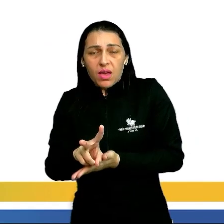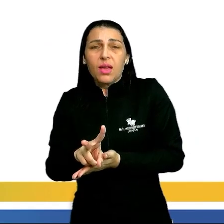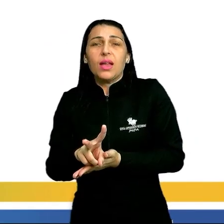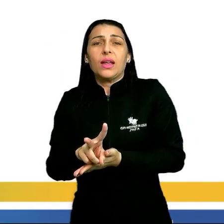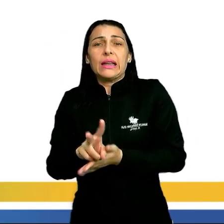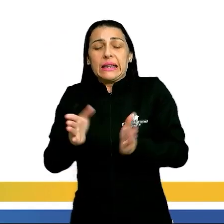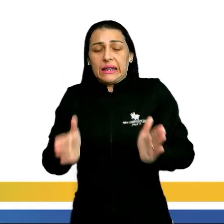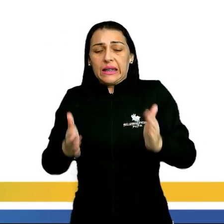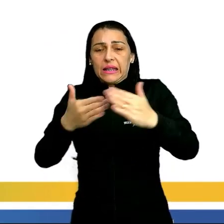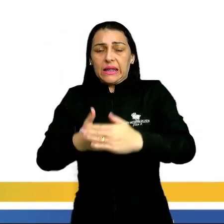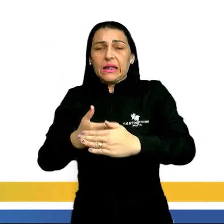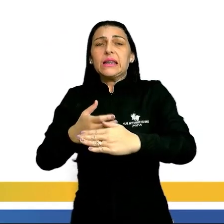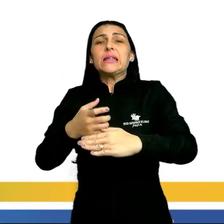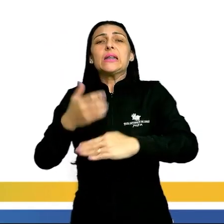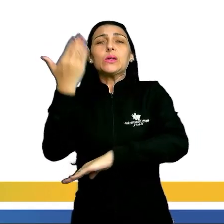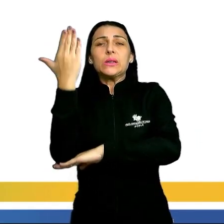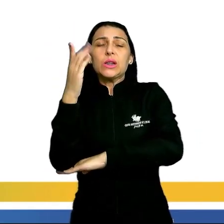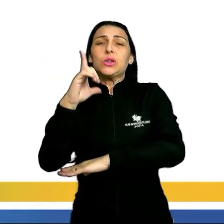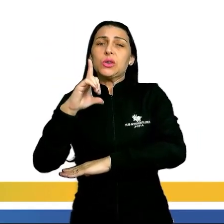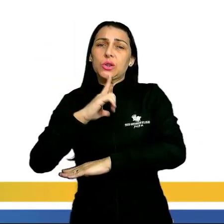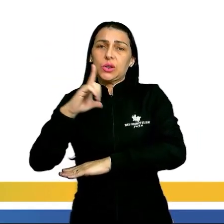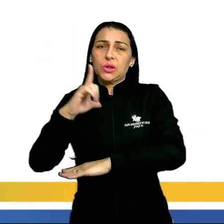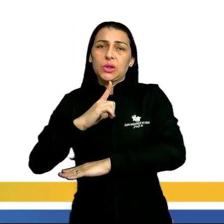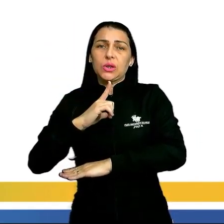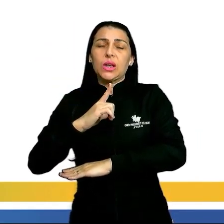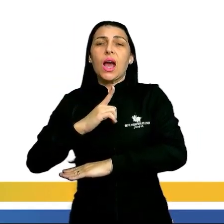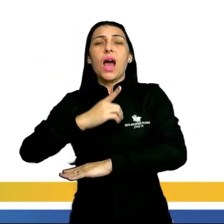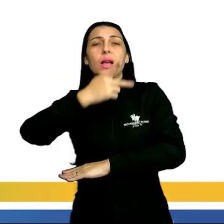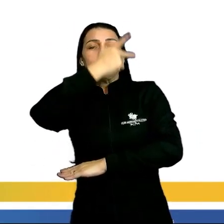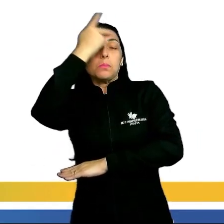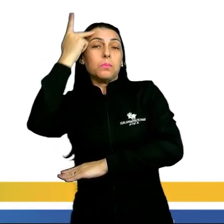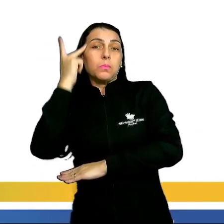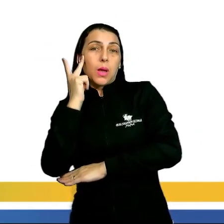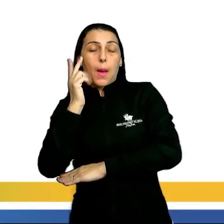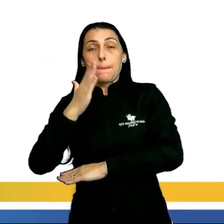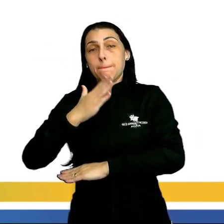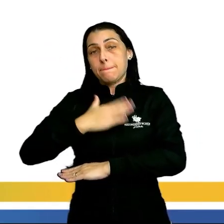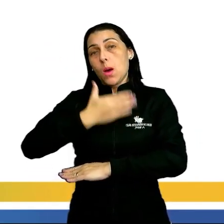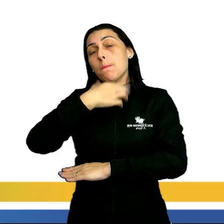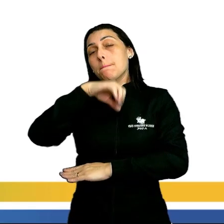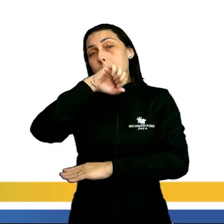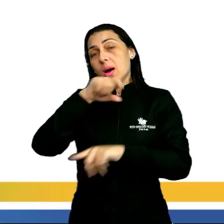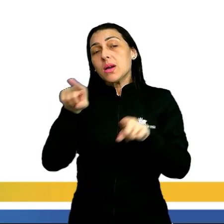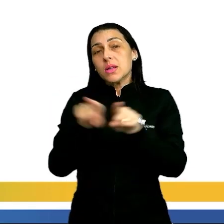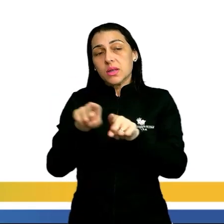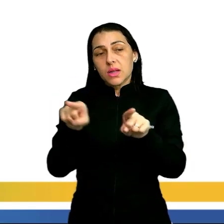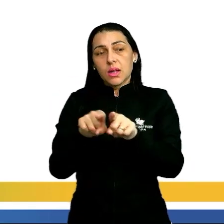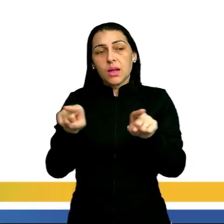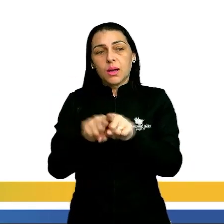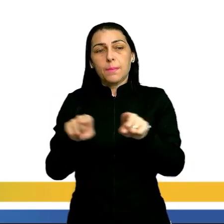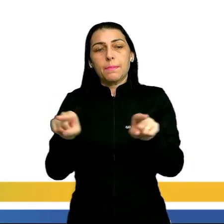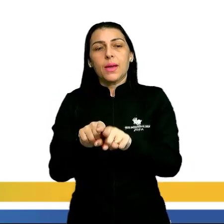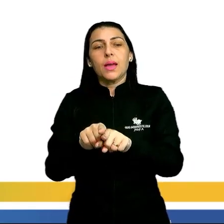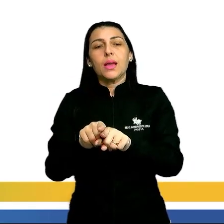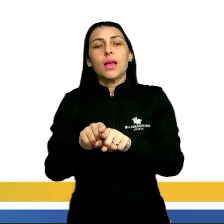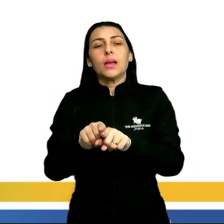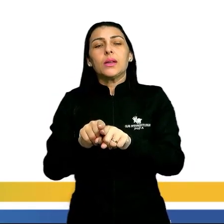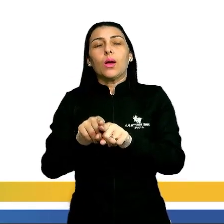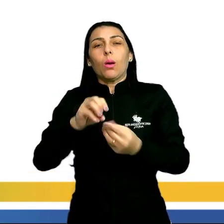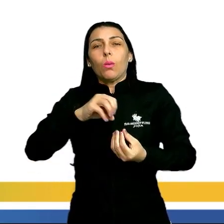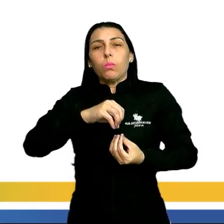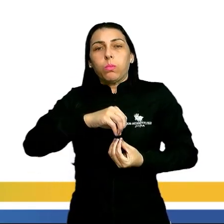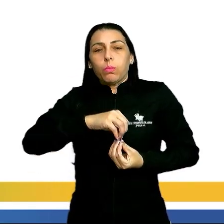Nesse caixão iam talvez as musas, talvez meu pai, rolfmânicas